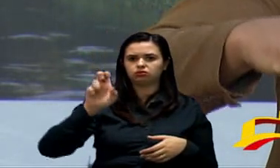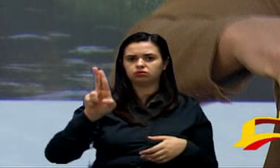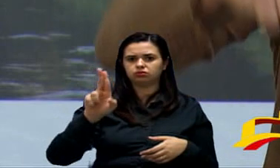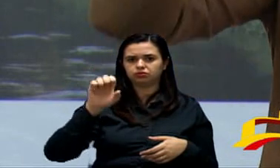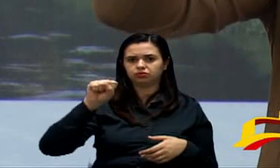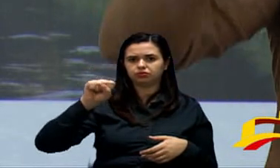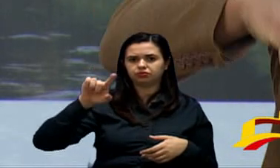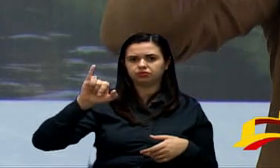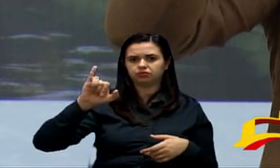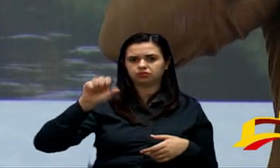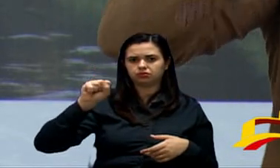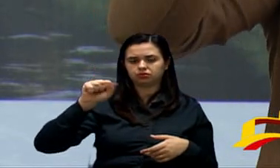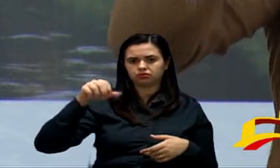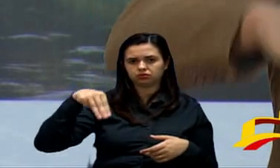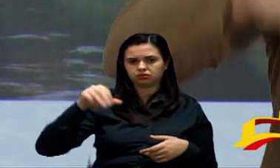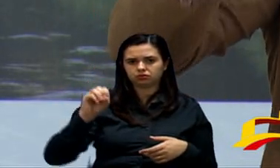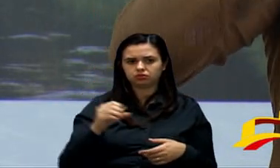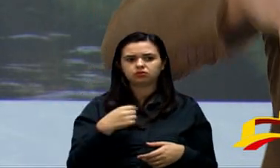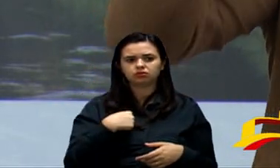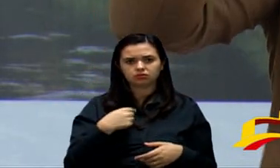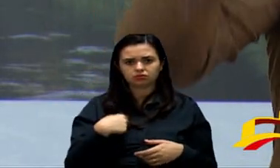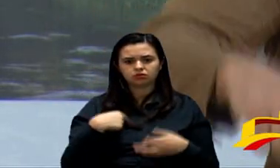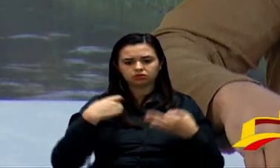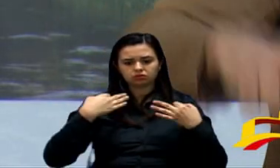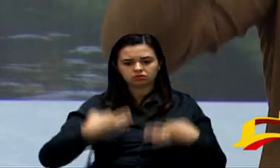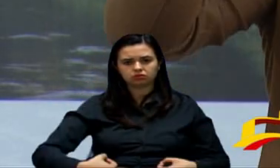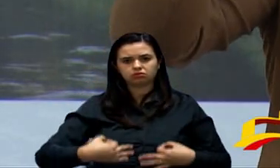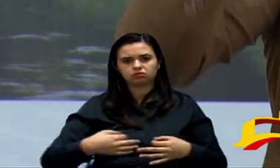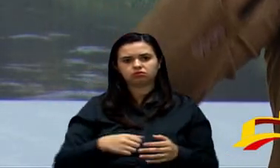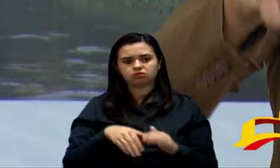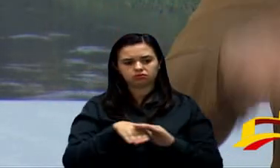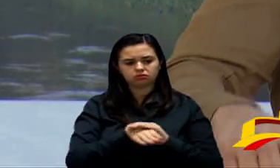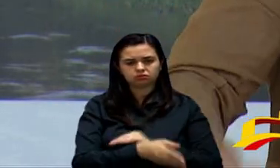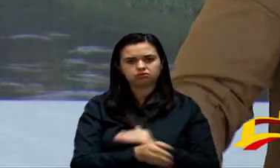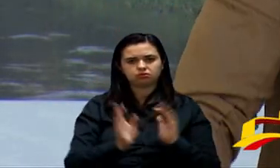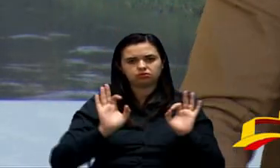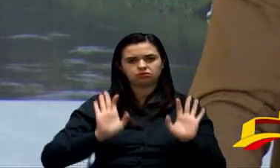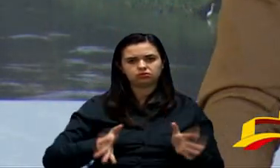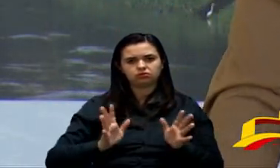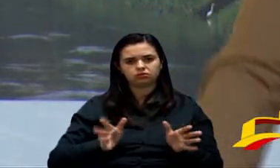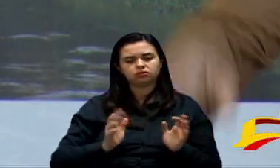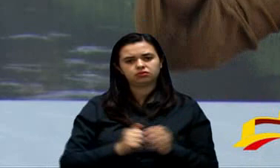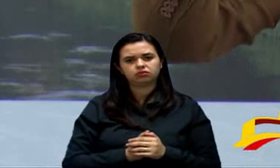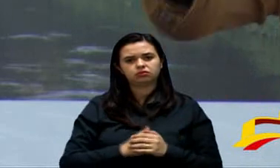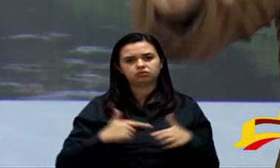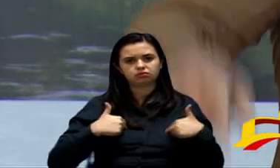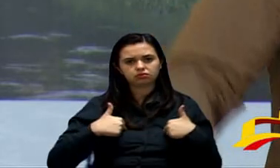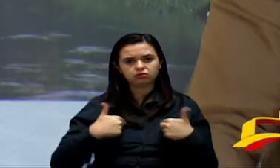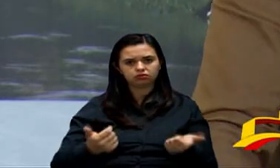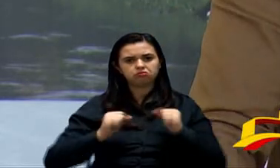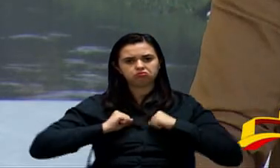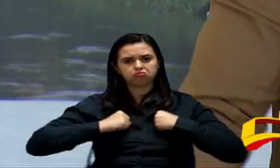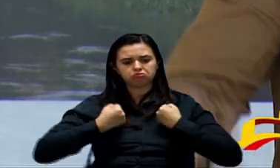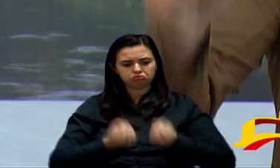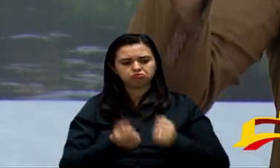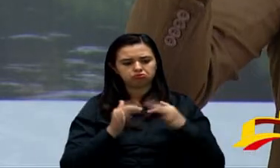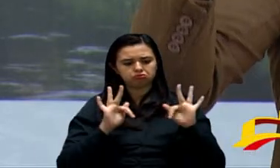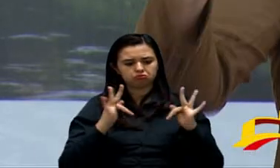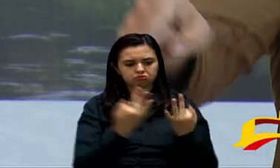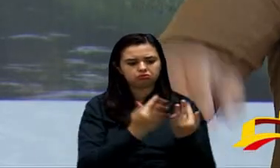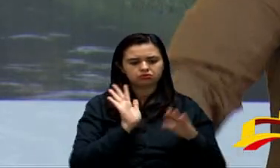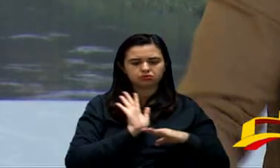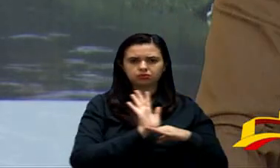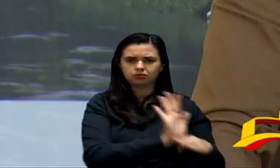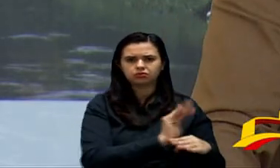como voz. Porque eu sou a voz conservadora dessa cidade. Sou um conservador de verdade que luta em defesa da família, em defesa